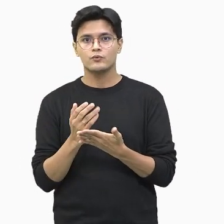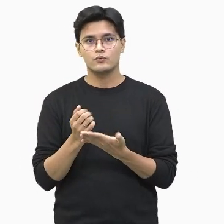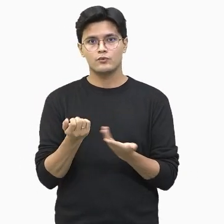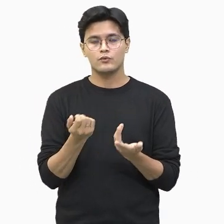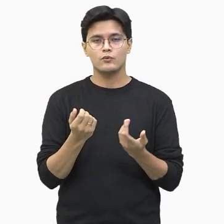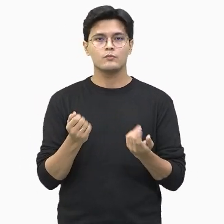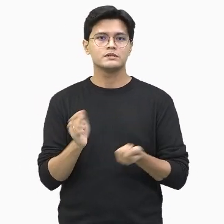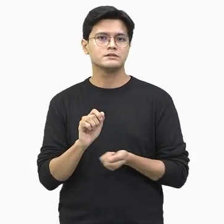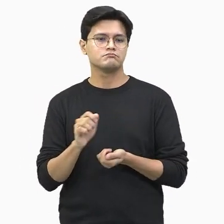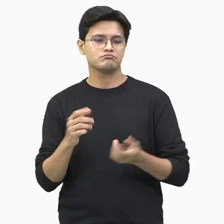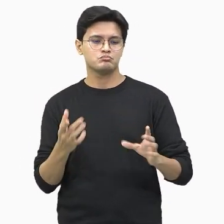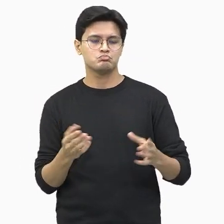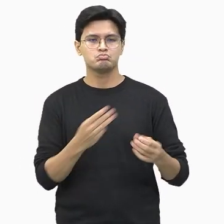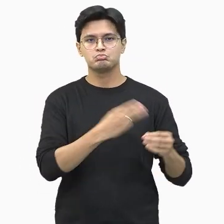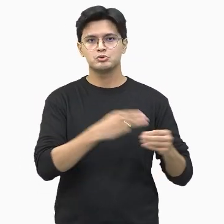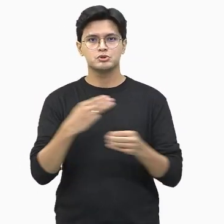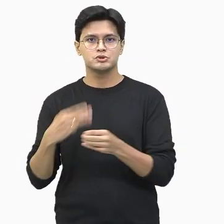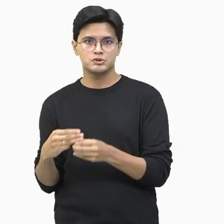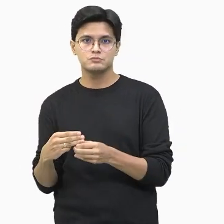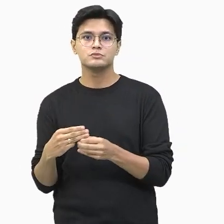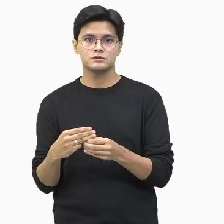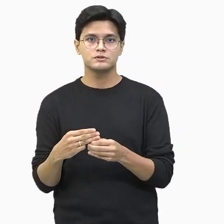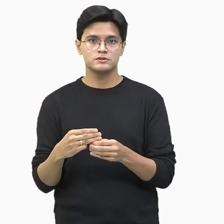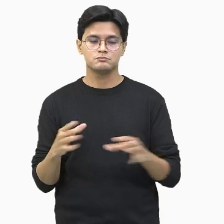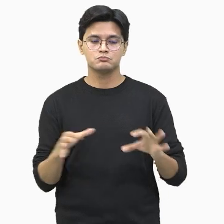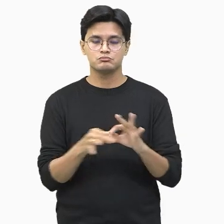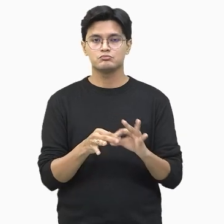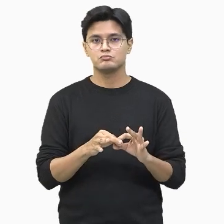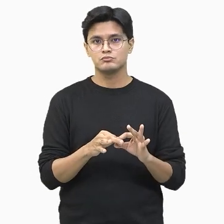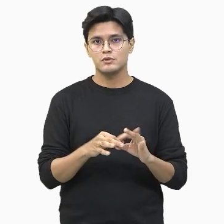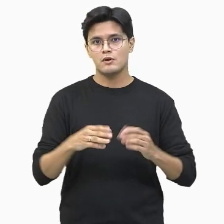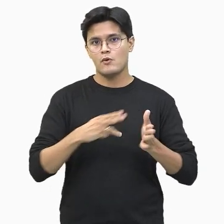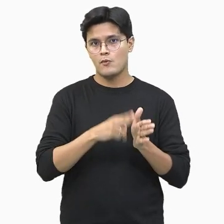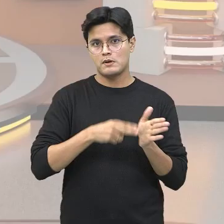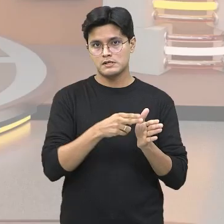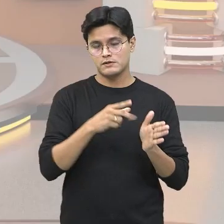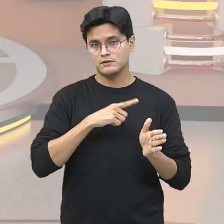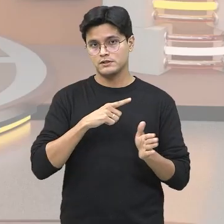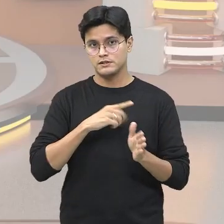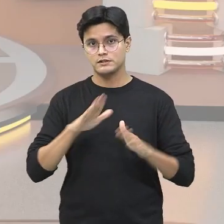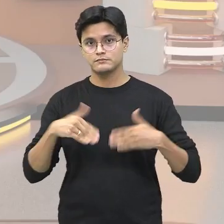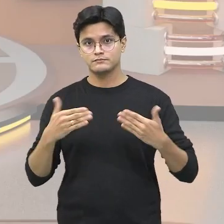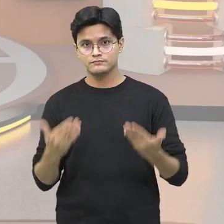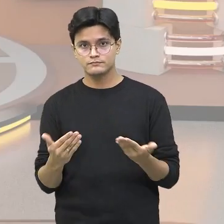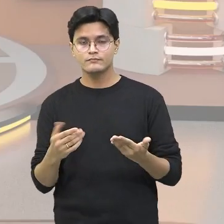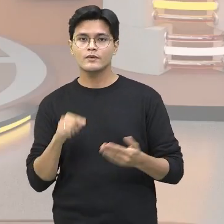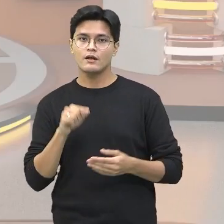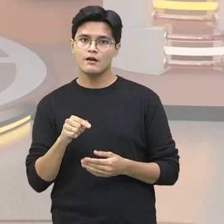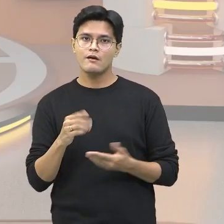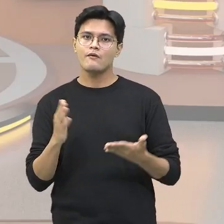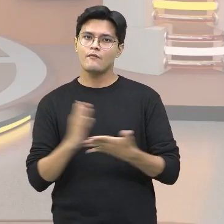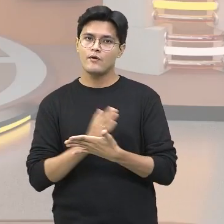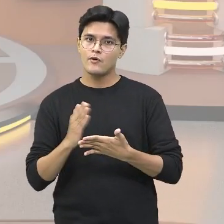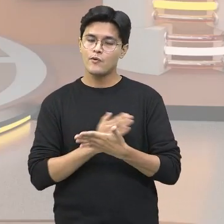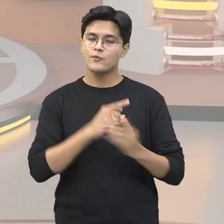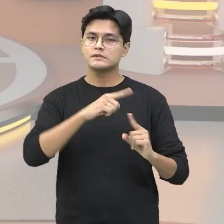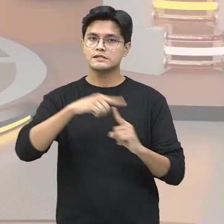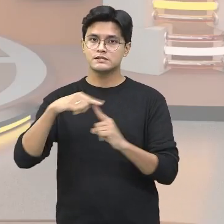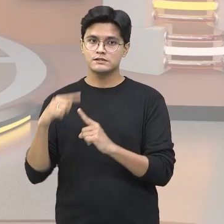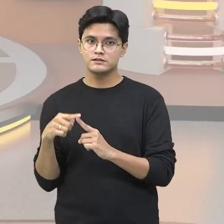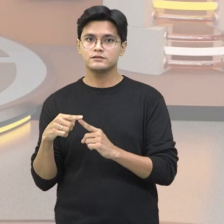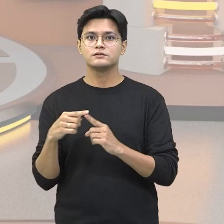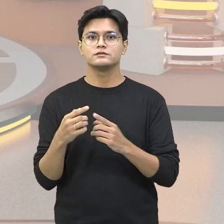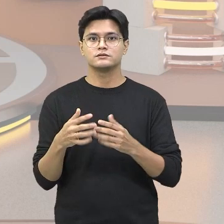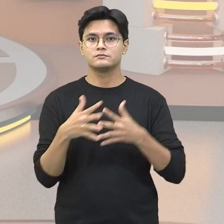municípios né que a gente observa certo então são alguns dos modais com relação aí